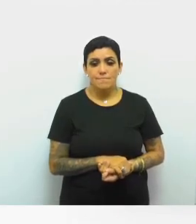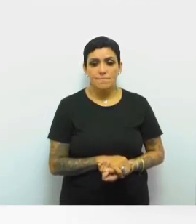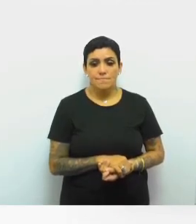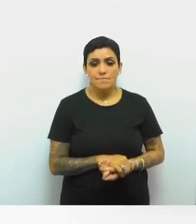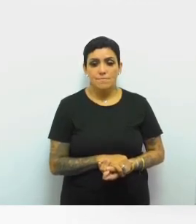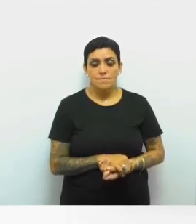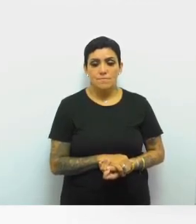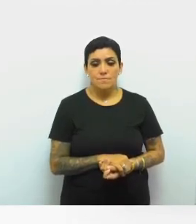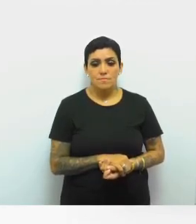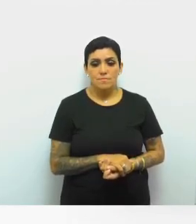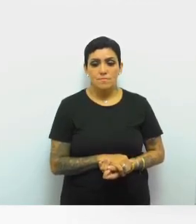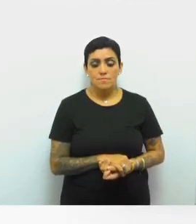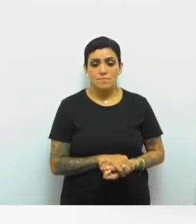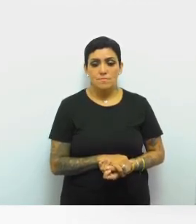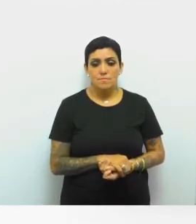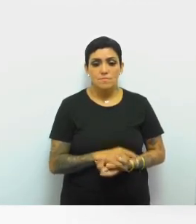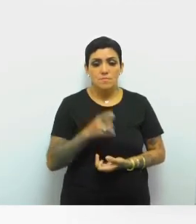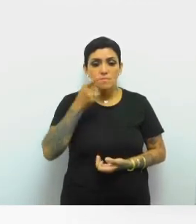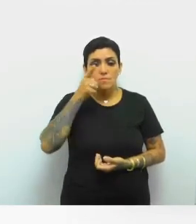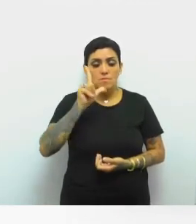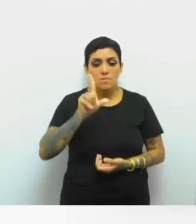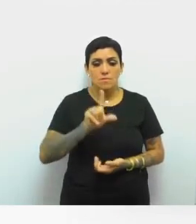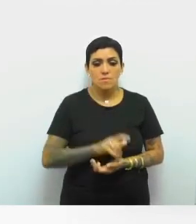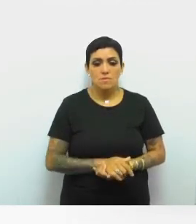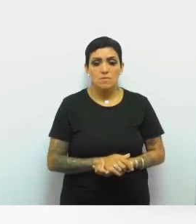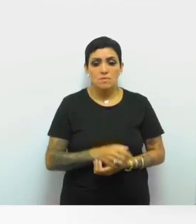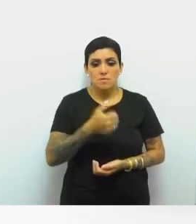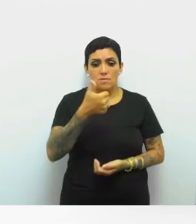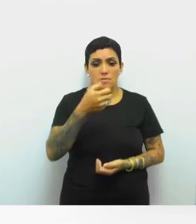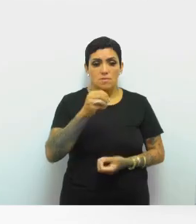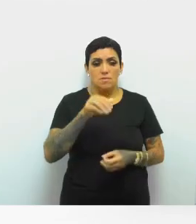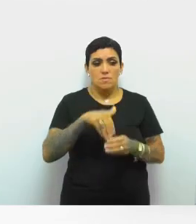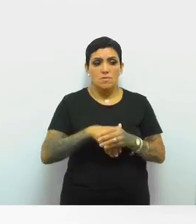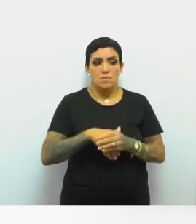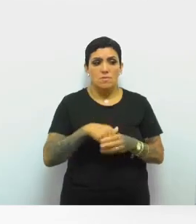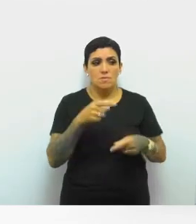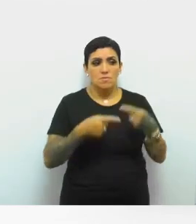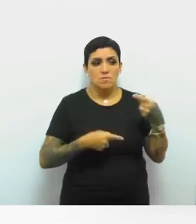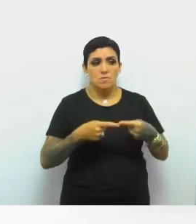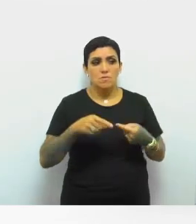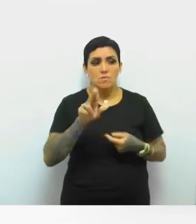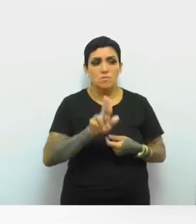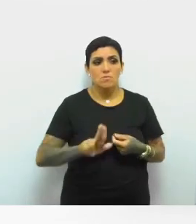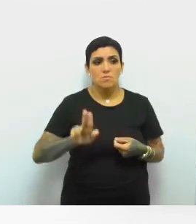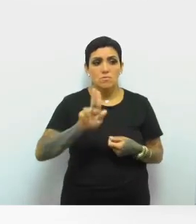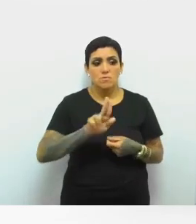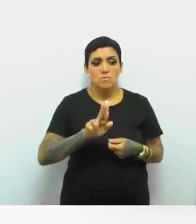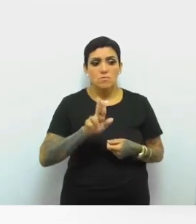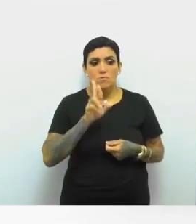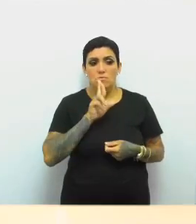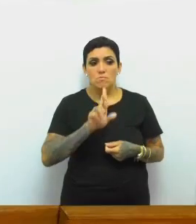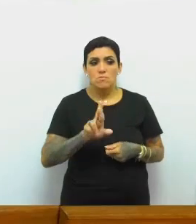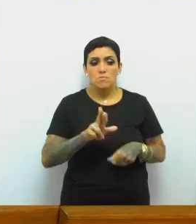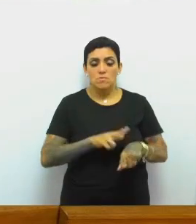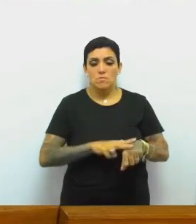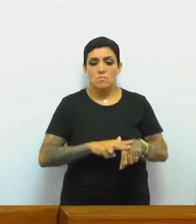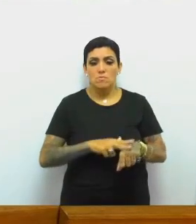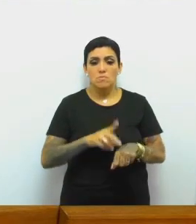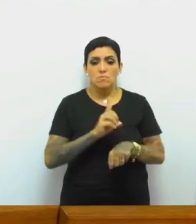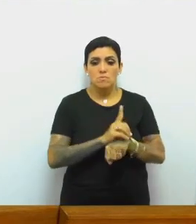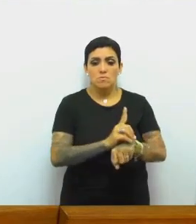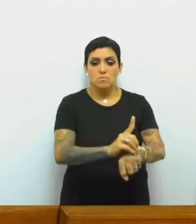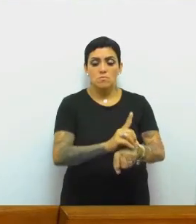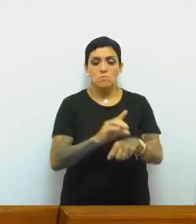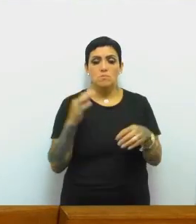Ok. Aprovado por 10 votos. Em discussão única, o requerimento verbal de autoria do vereador Dudu do Turismo,